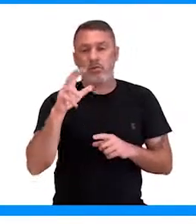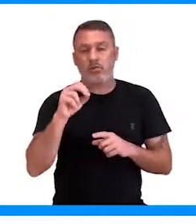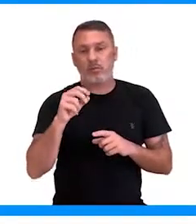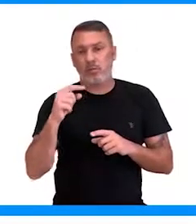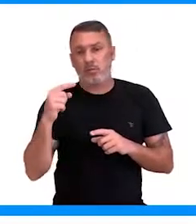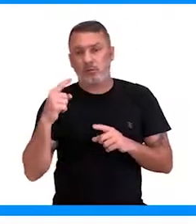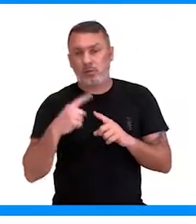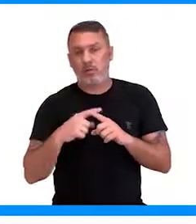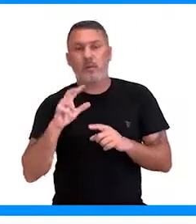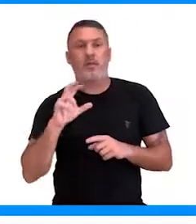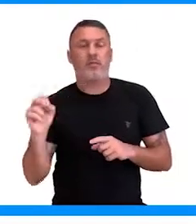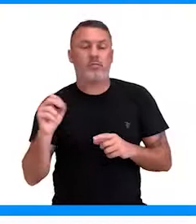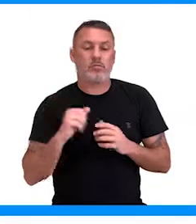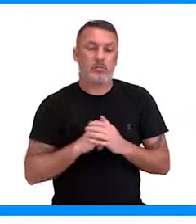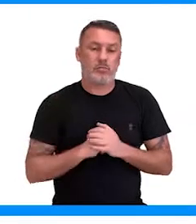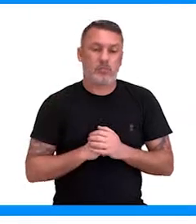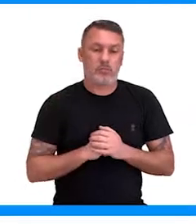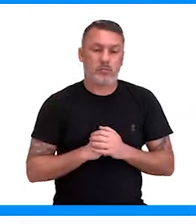menos 500x.